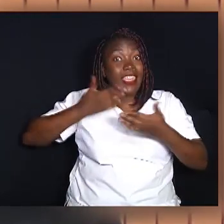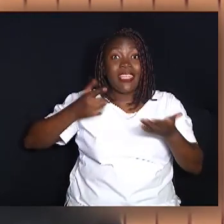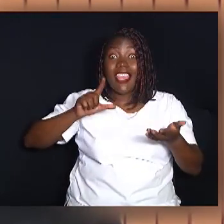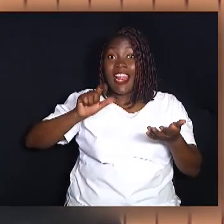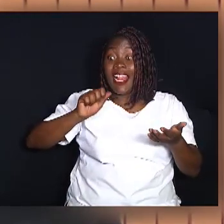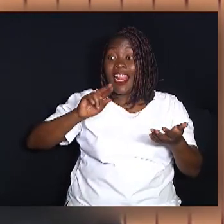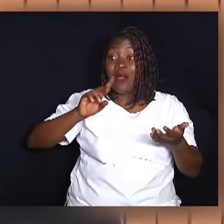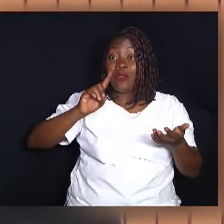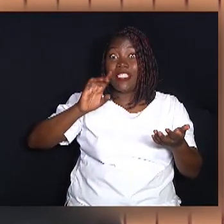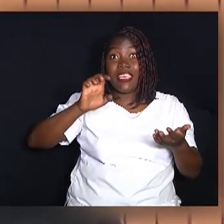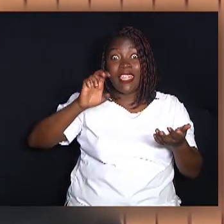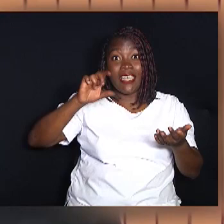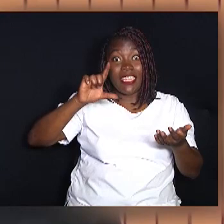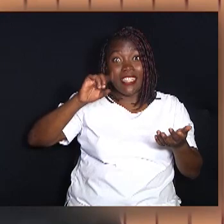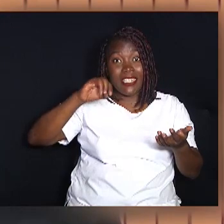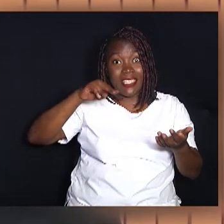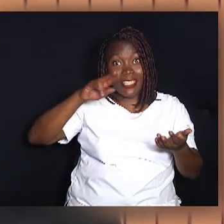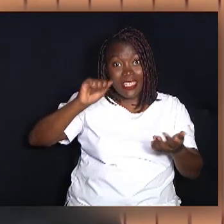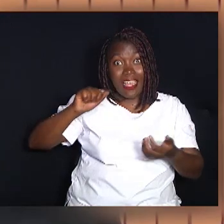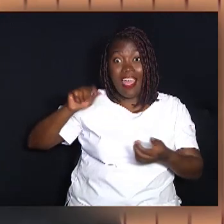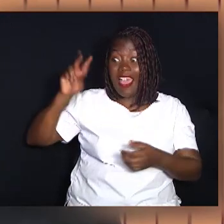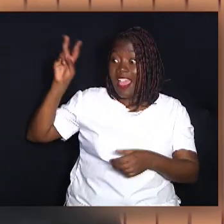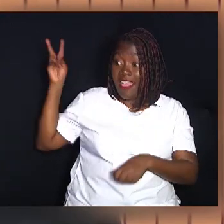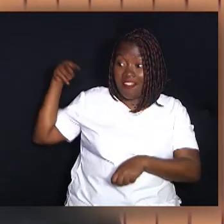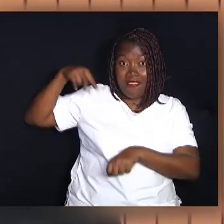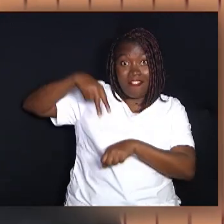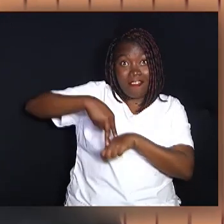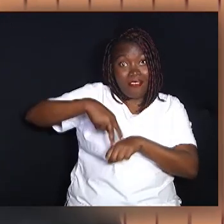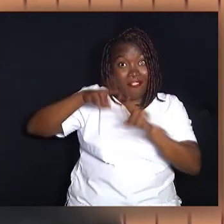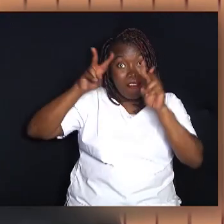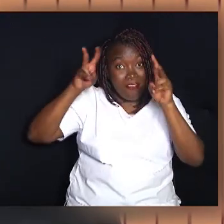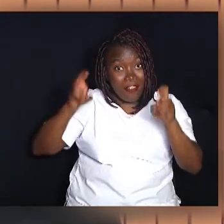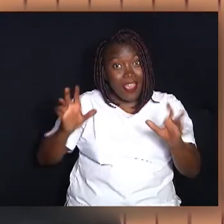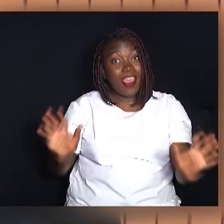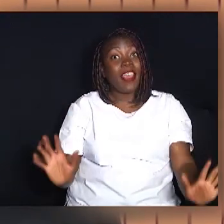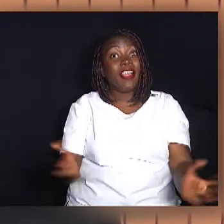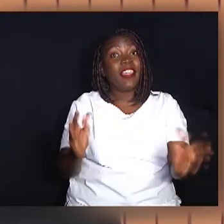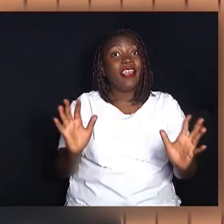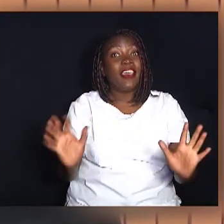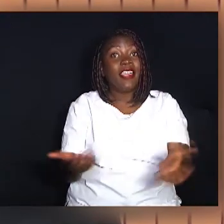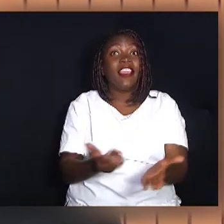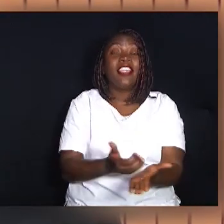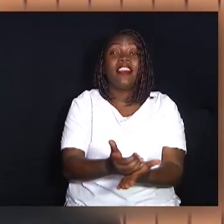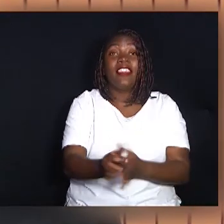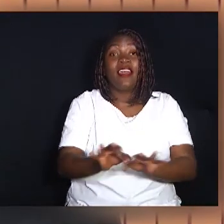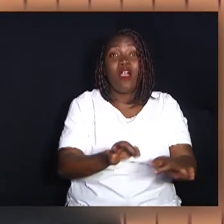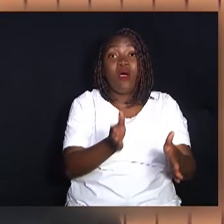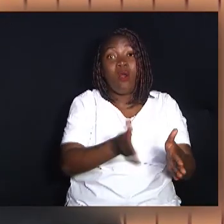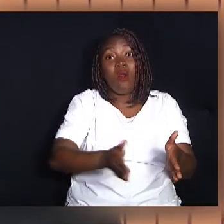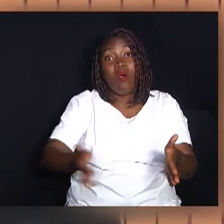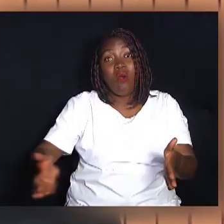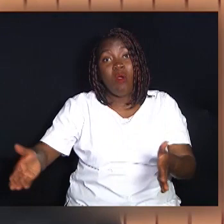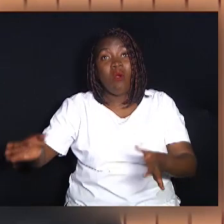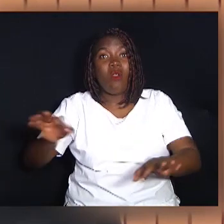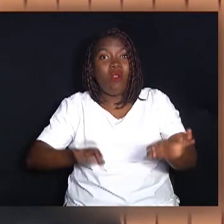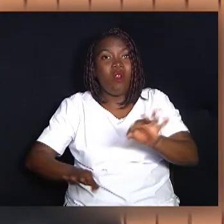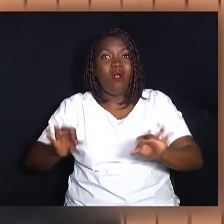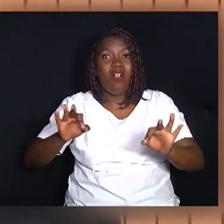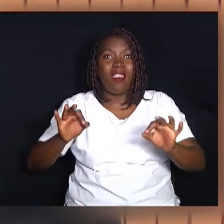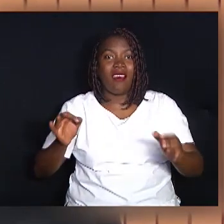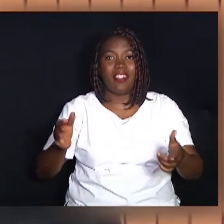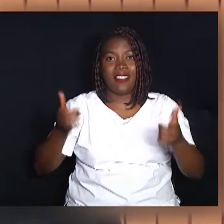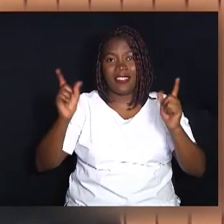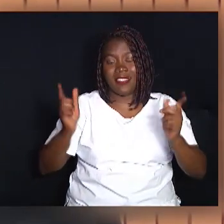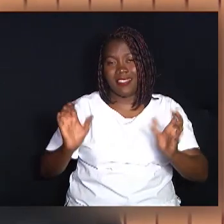com toda essa questão e incentiva e começa a organizar esses bailes. A minha mãe,